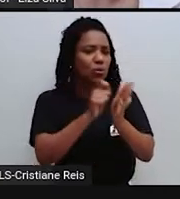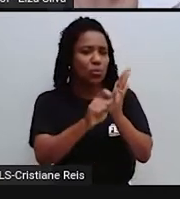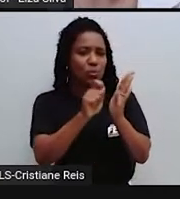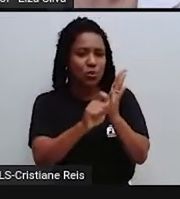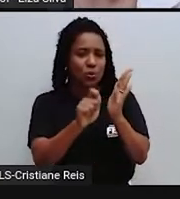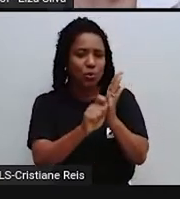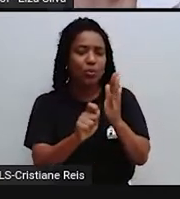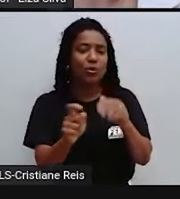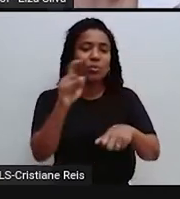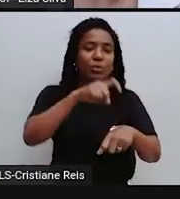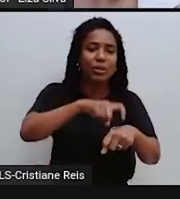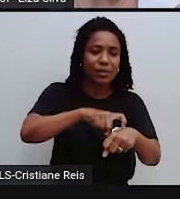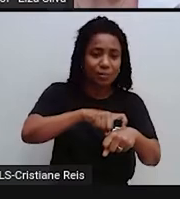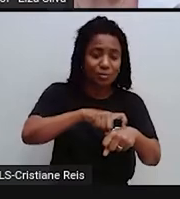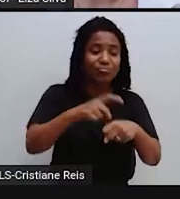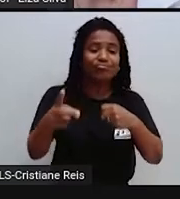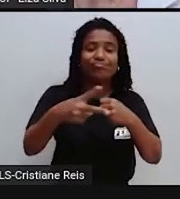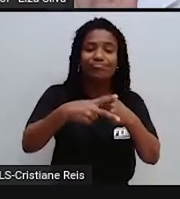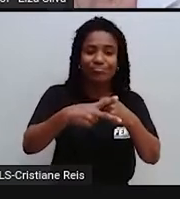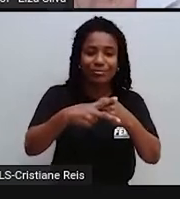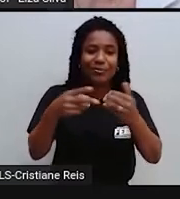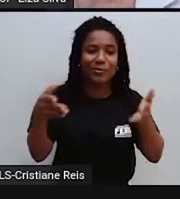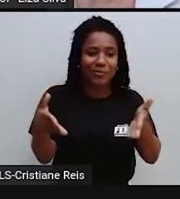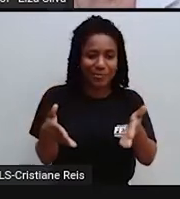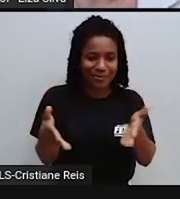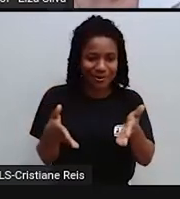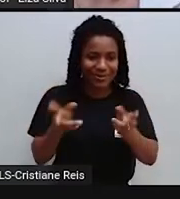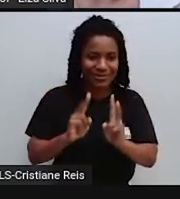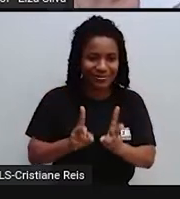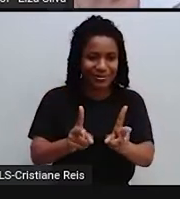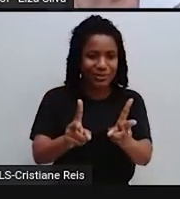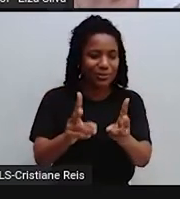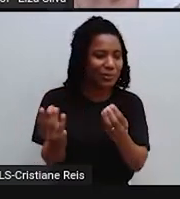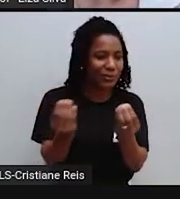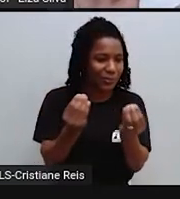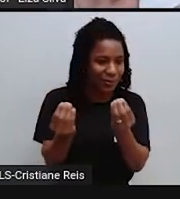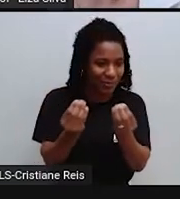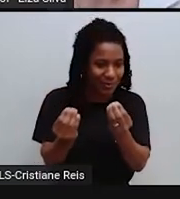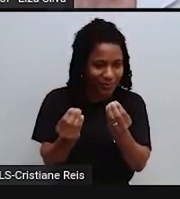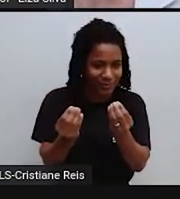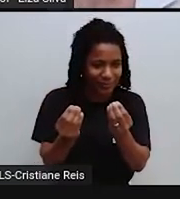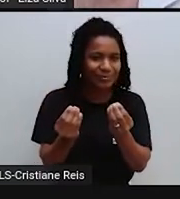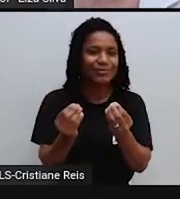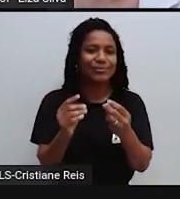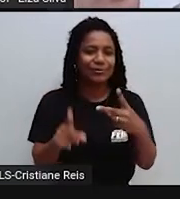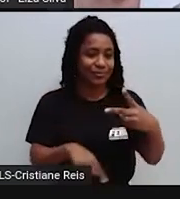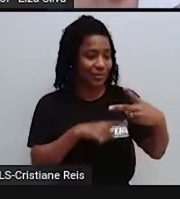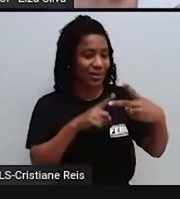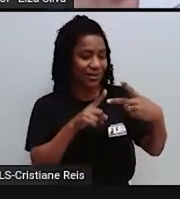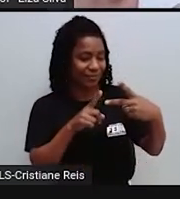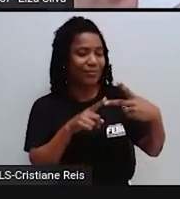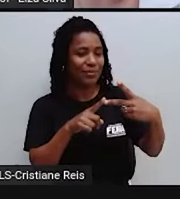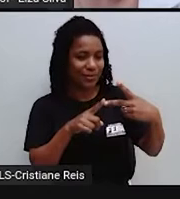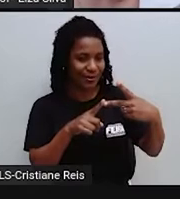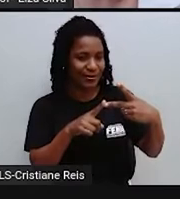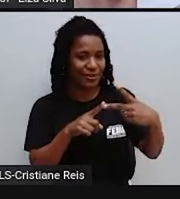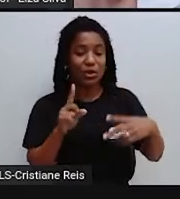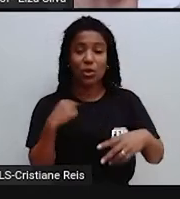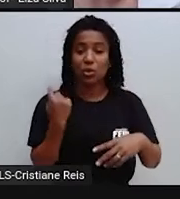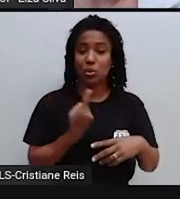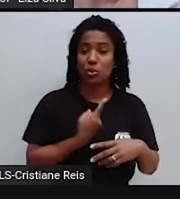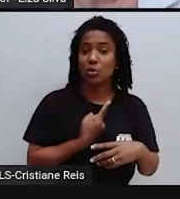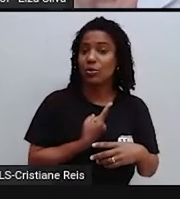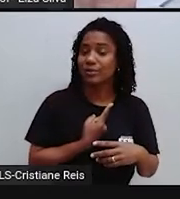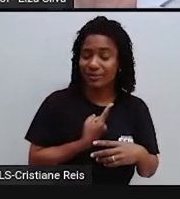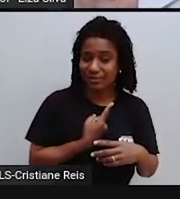chamado present continuous? How do we make the present continuous tense? Como é que nós construímos,